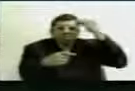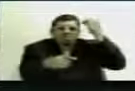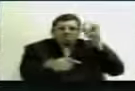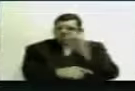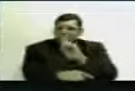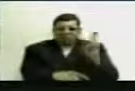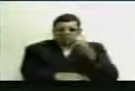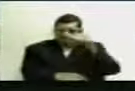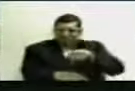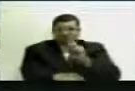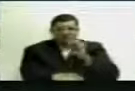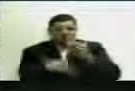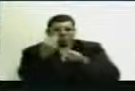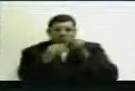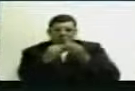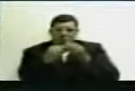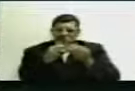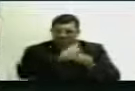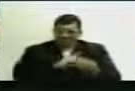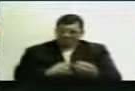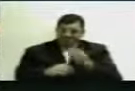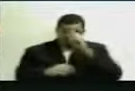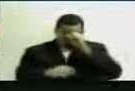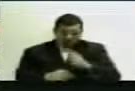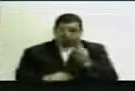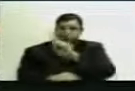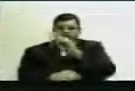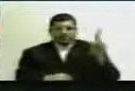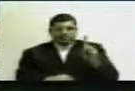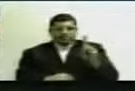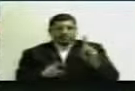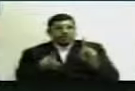experiência democrática dele como membro deste parlamento que foi,